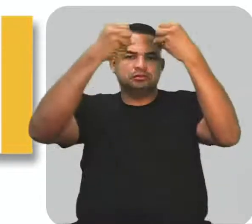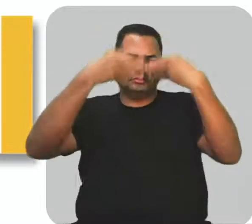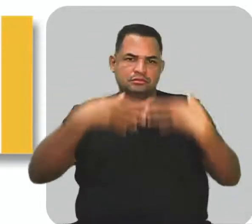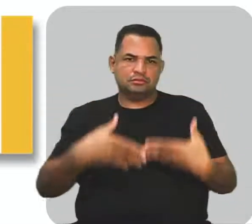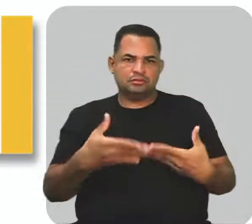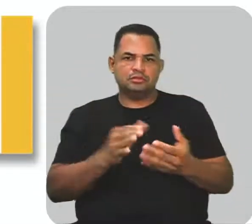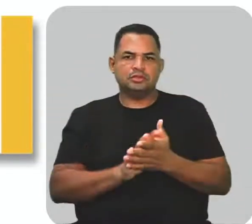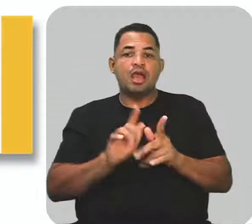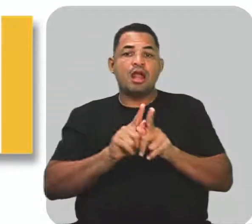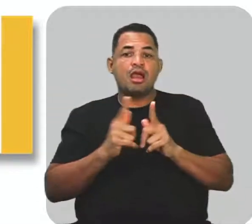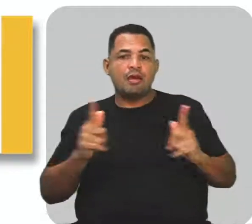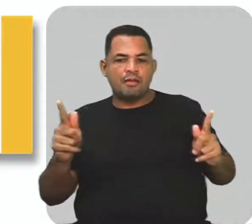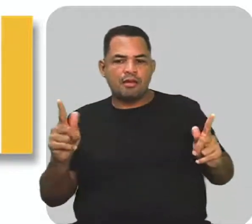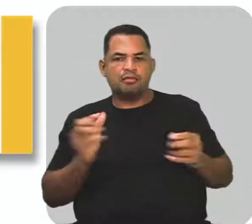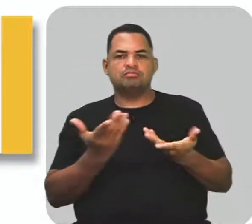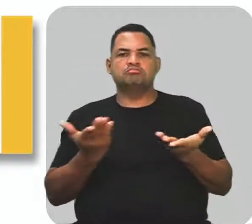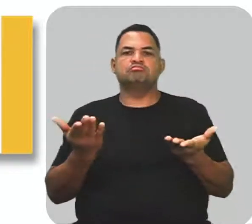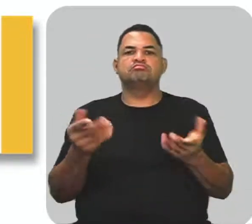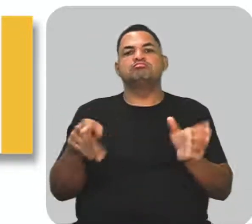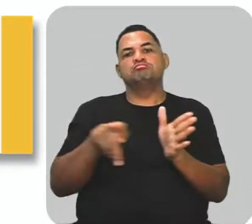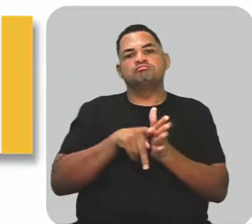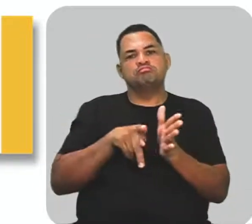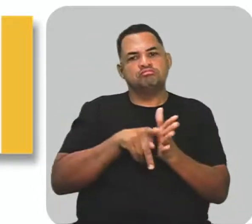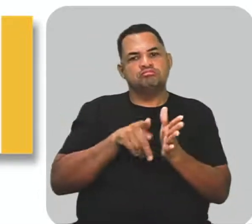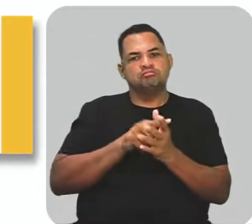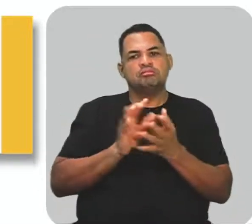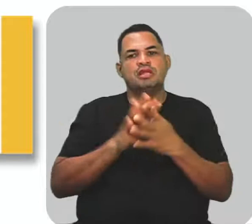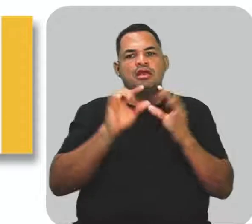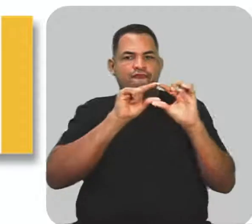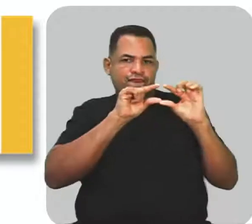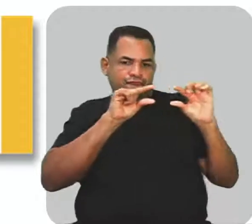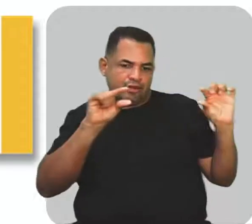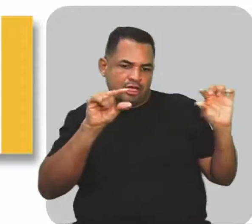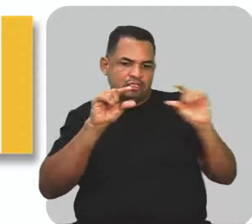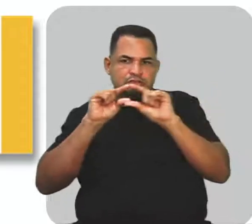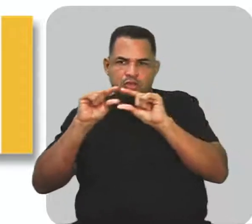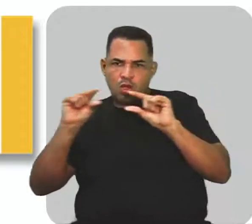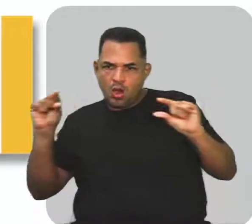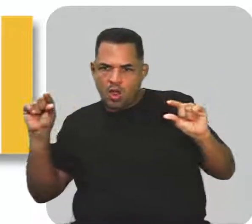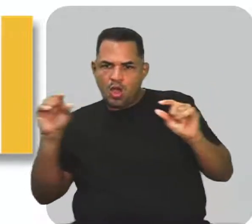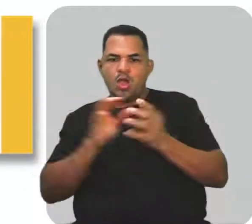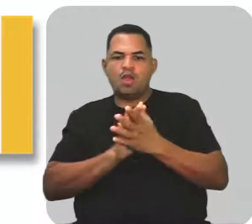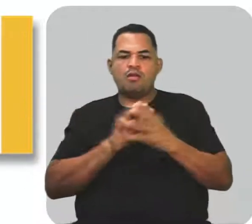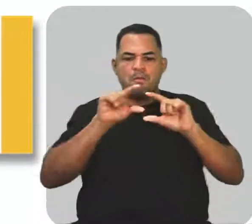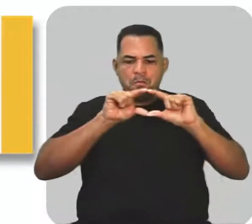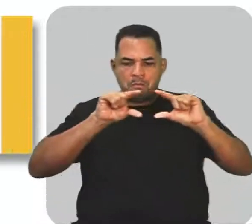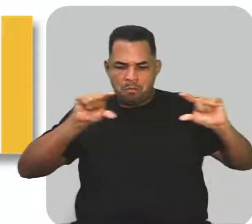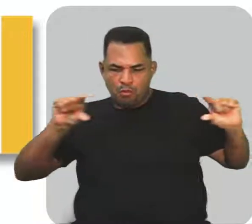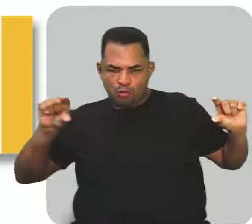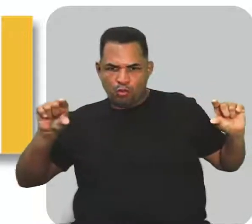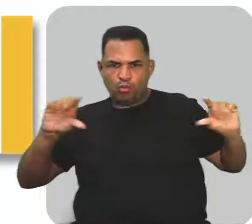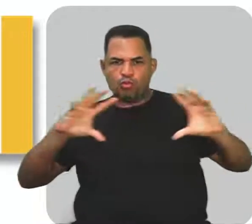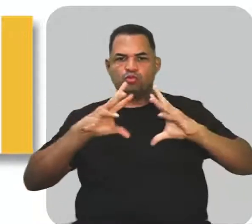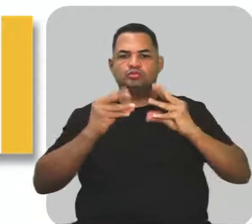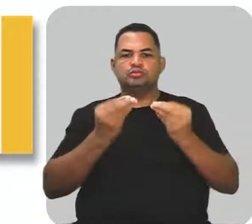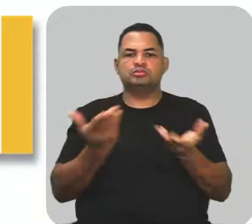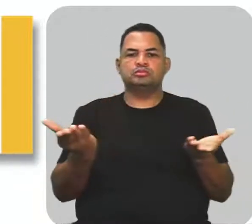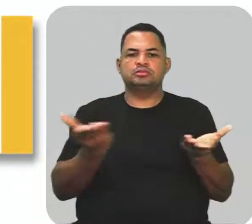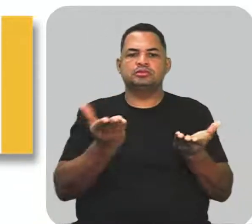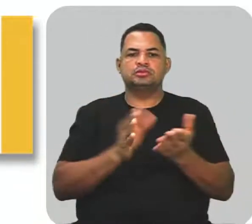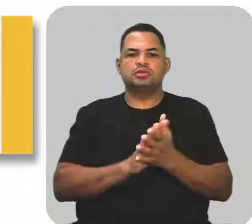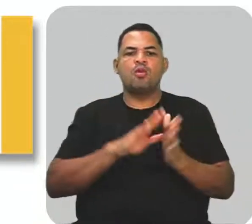sobre gramática, especificamente vamos trabalhar frase, oração e período. Isso mesmo,